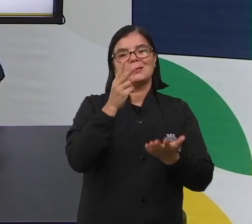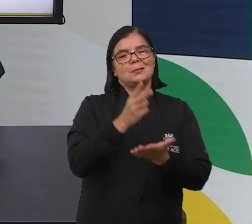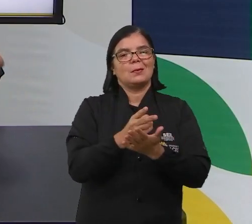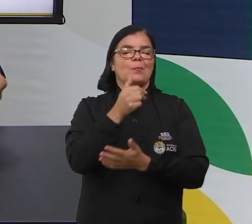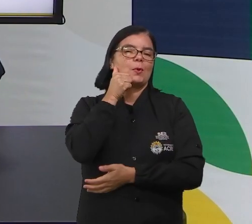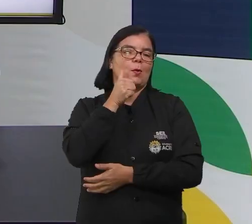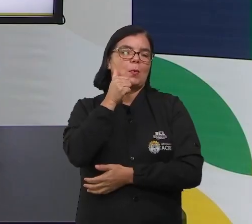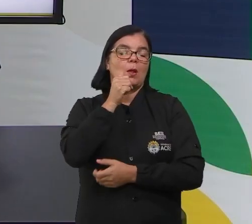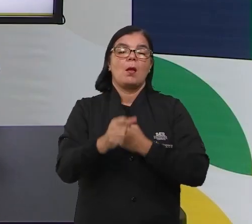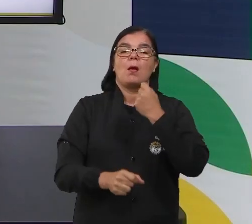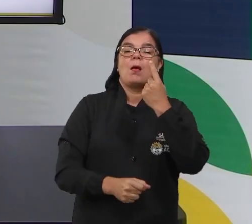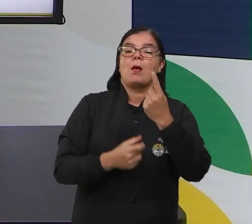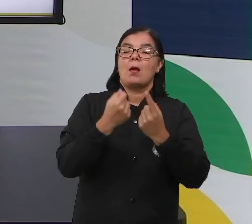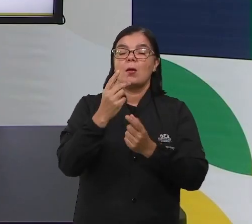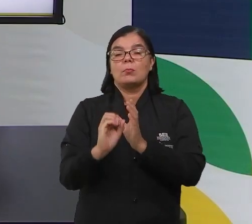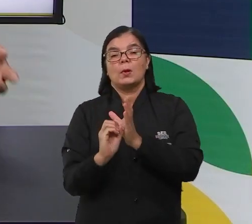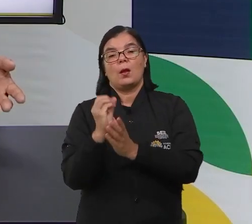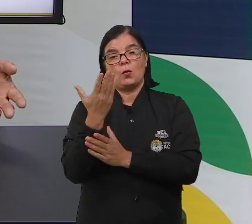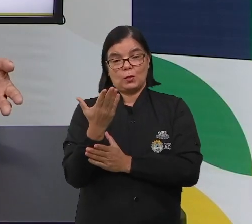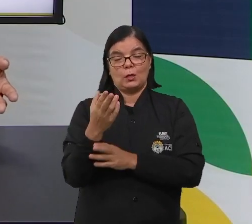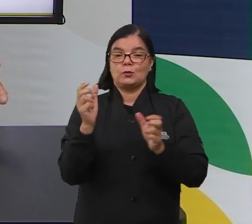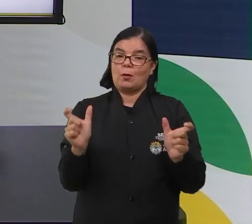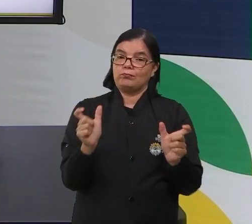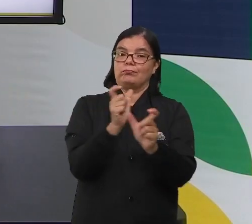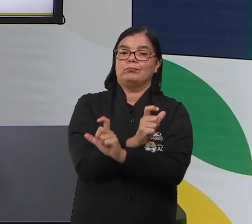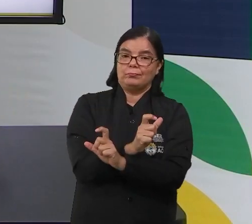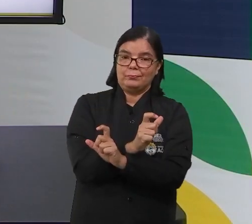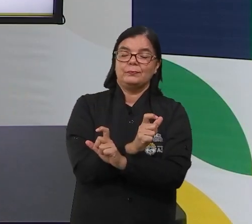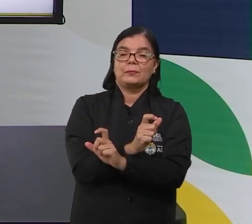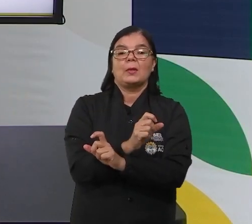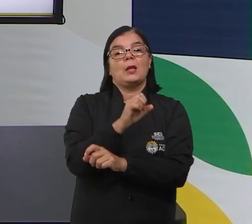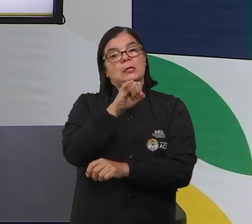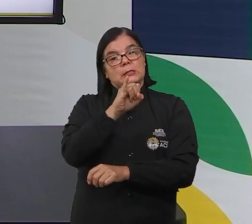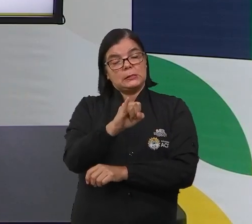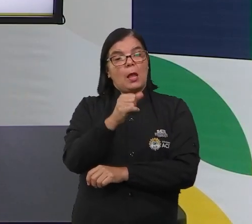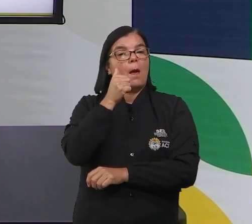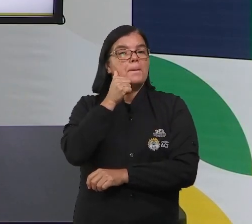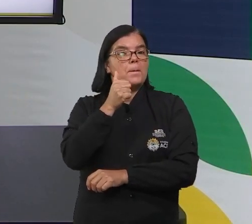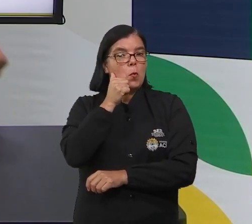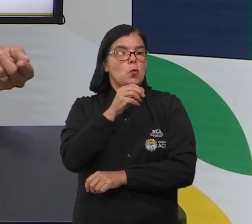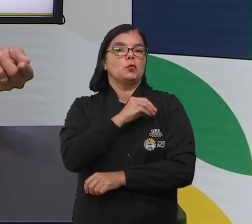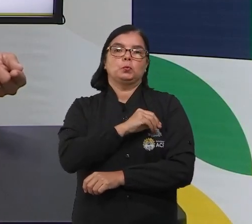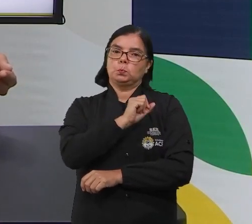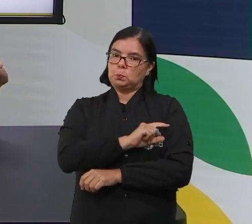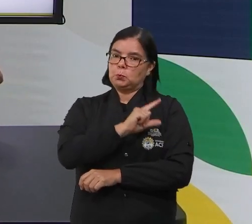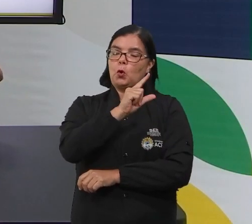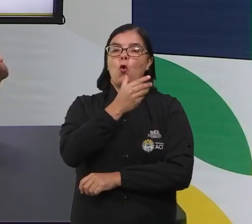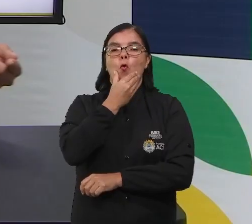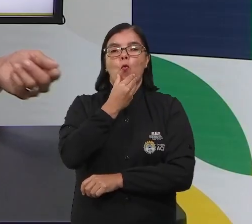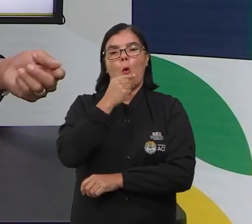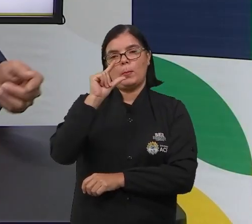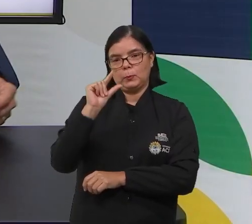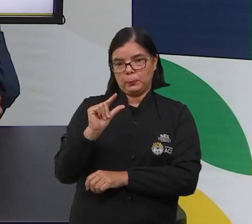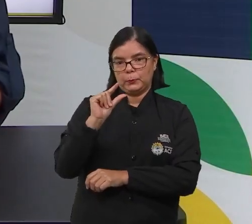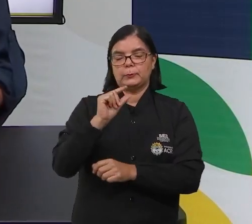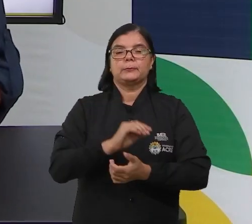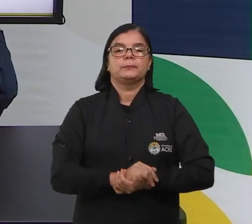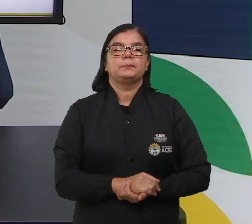mulher. Raramente isso acontece ao contrário. A não ser quando a mulher ganha muito e o homem ganha